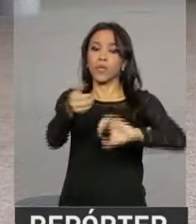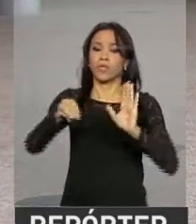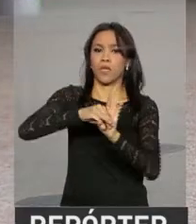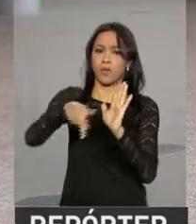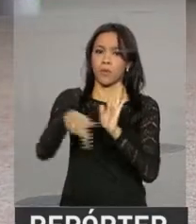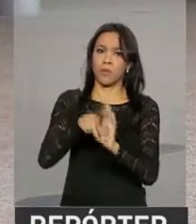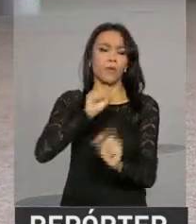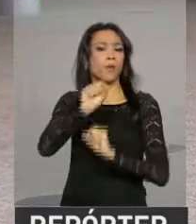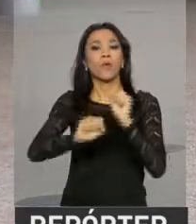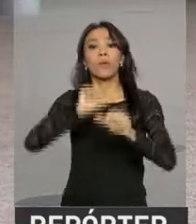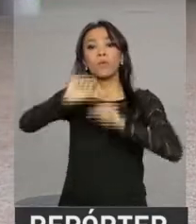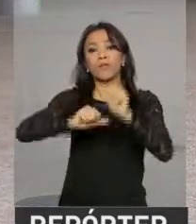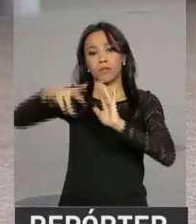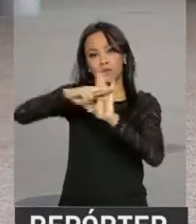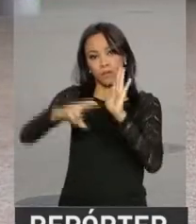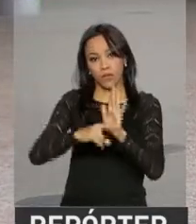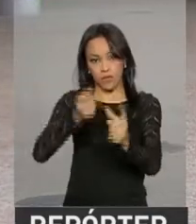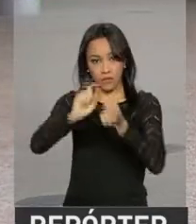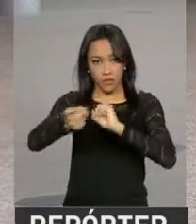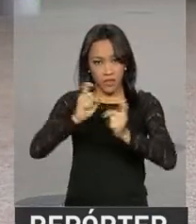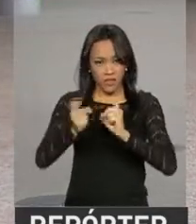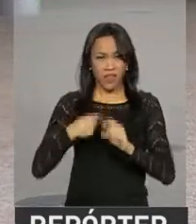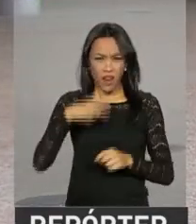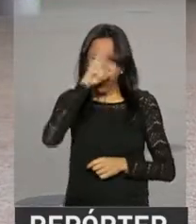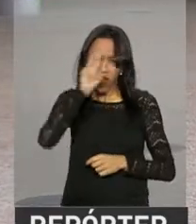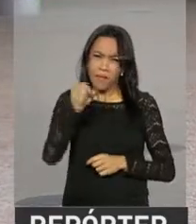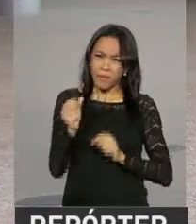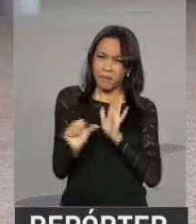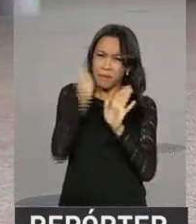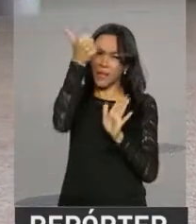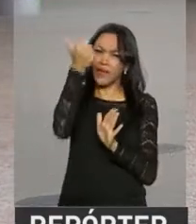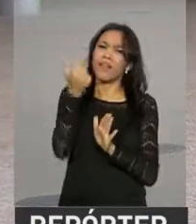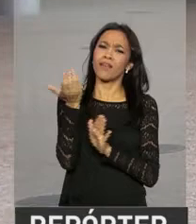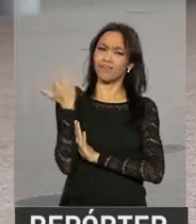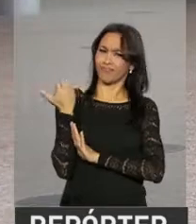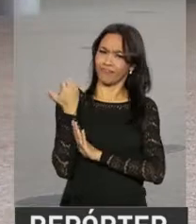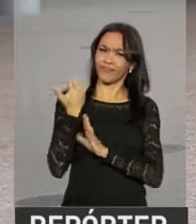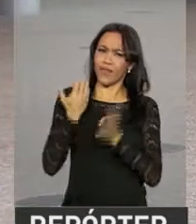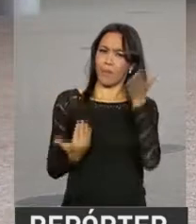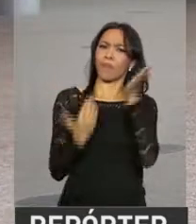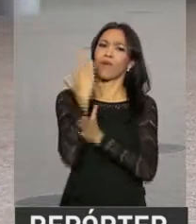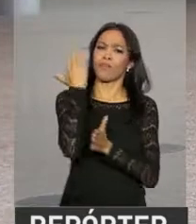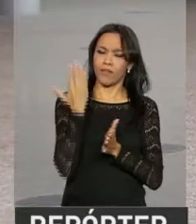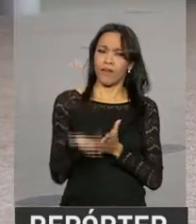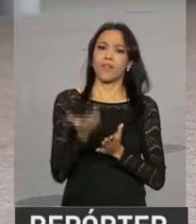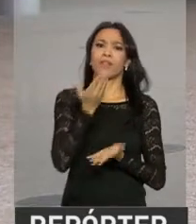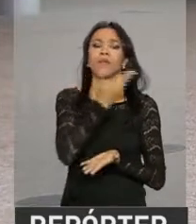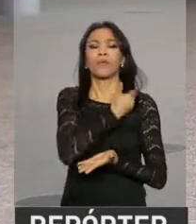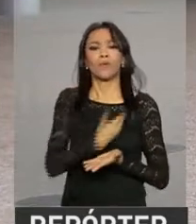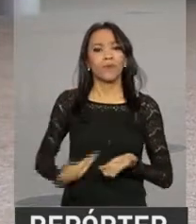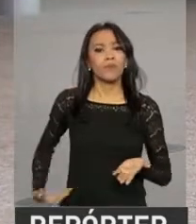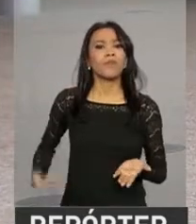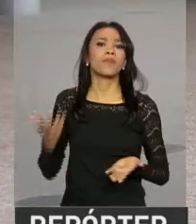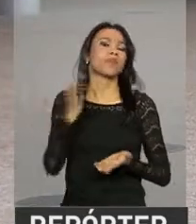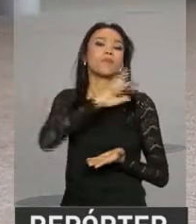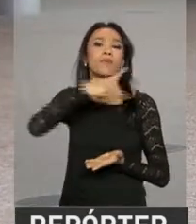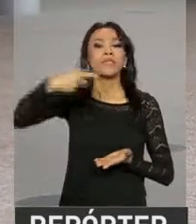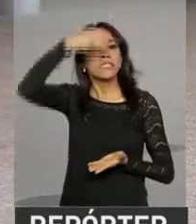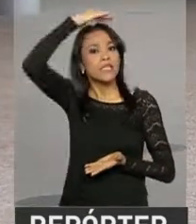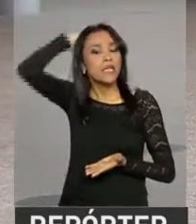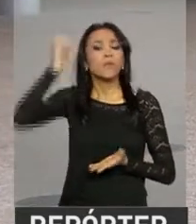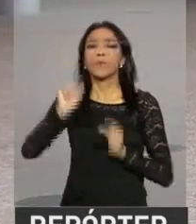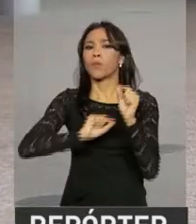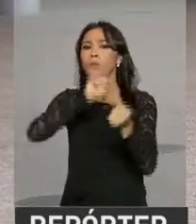reforma administrativa Essa é aquela medida que foi a primeira medida aprovada pelo governo do Presidente da República Michel que